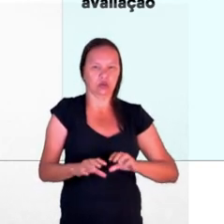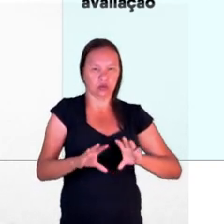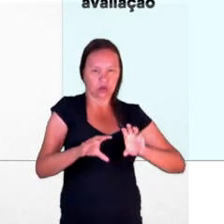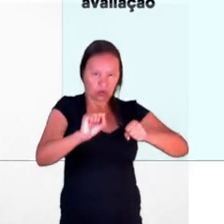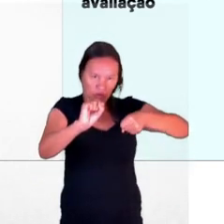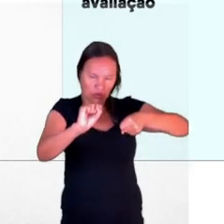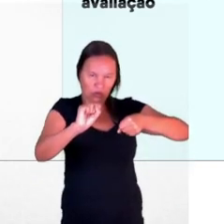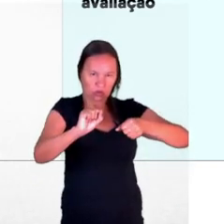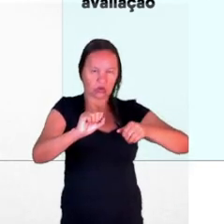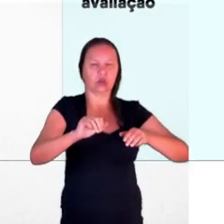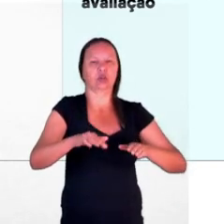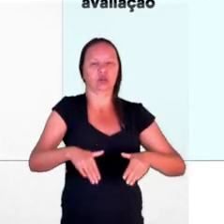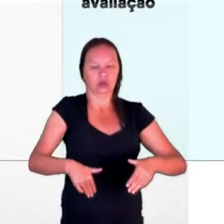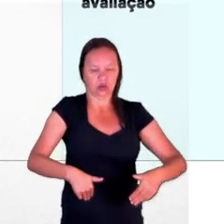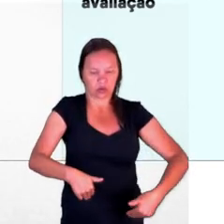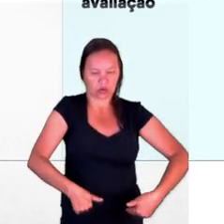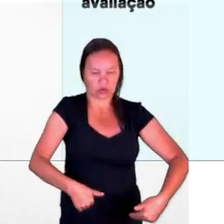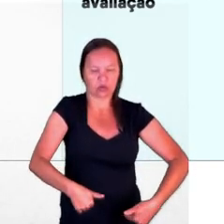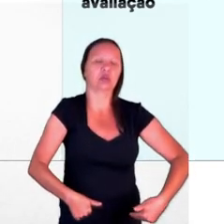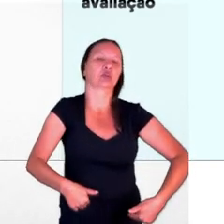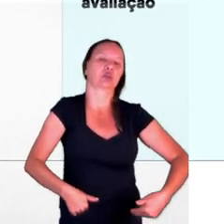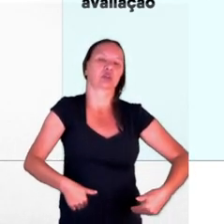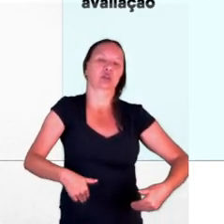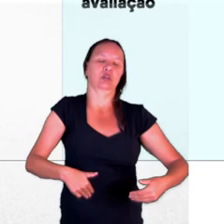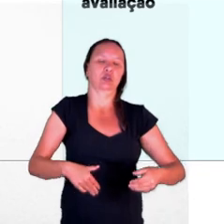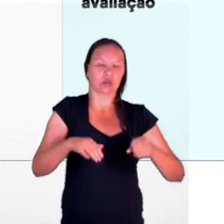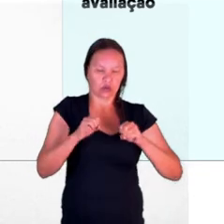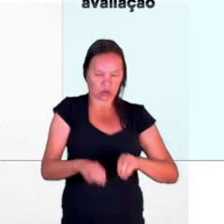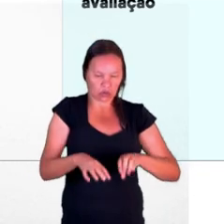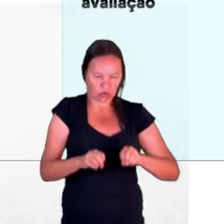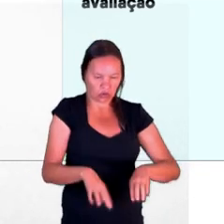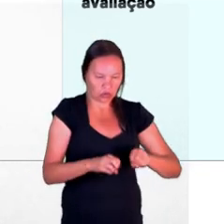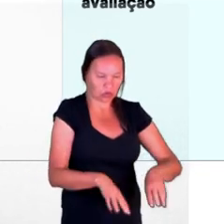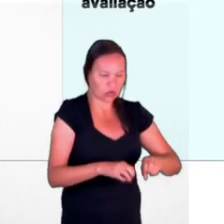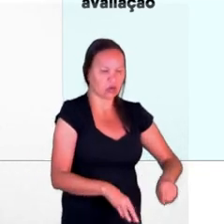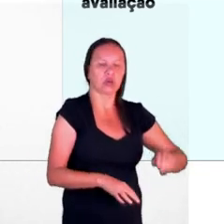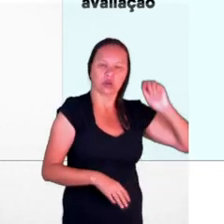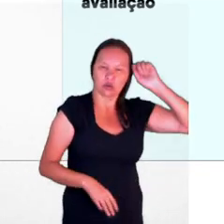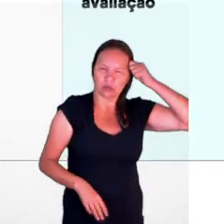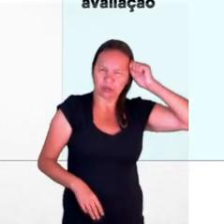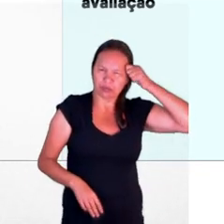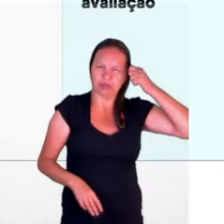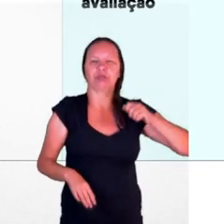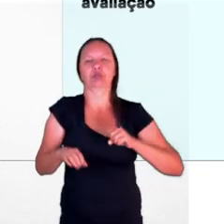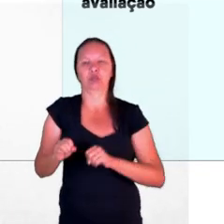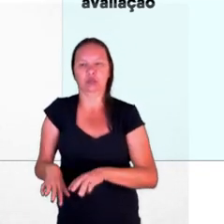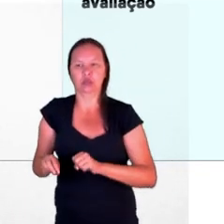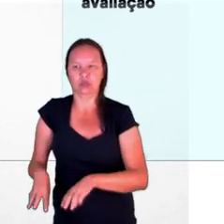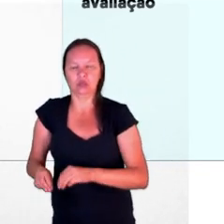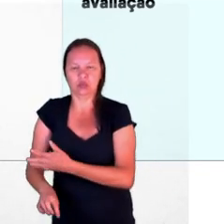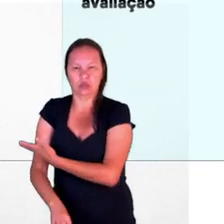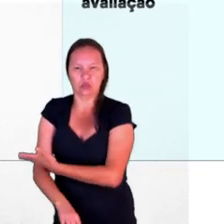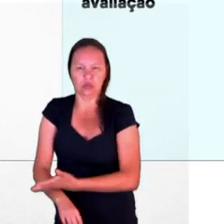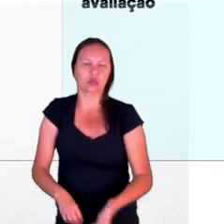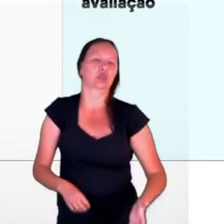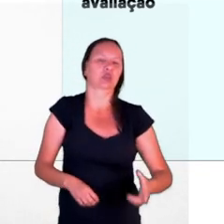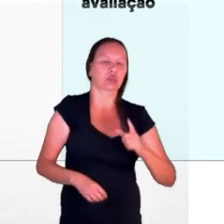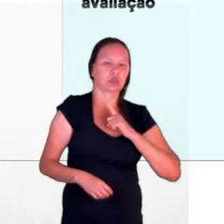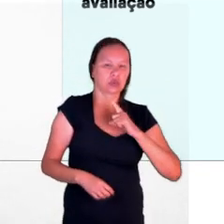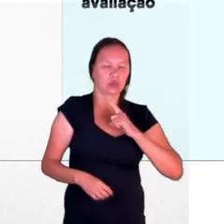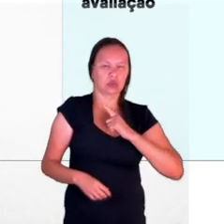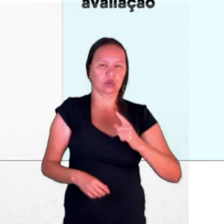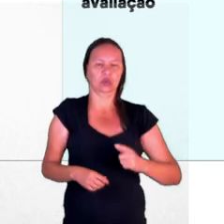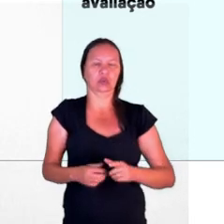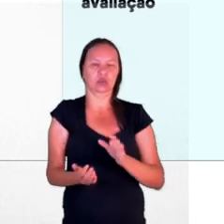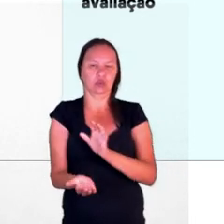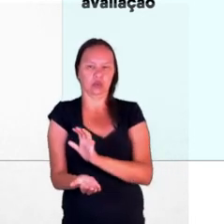domésticas tem material de Formação direcionado a educadores na questão da educação antirracista eh tem uma uma